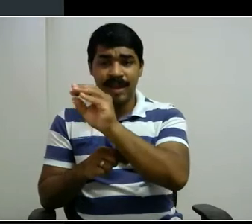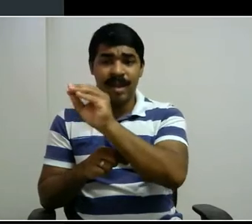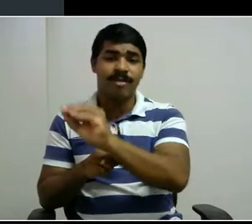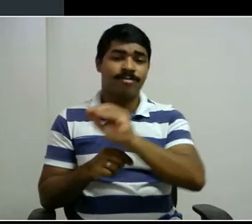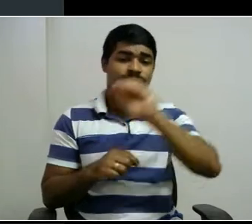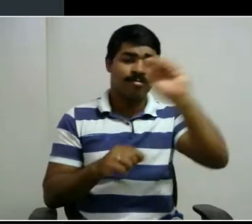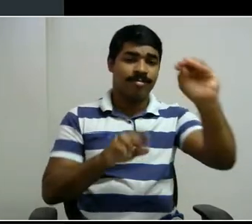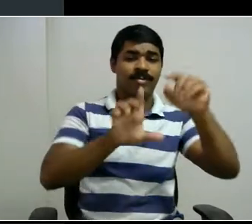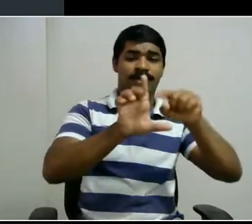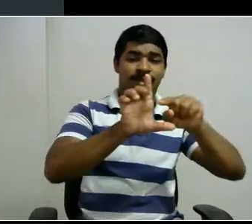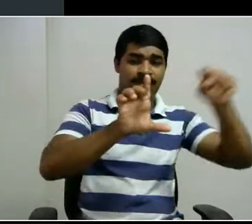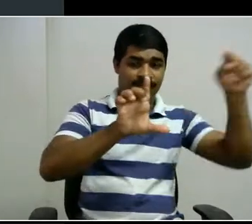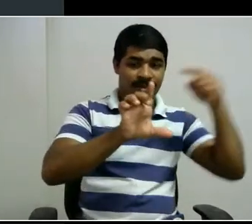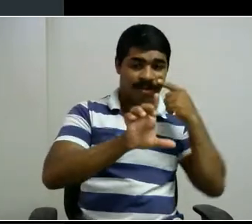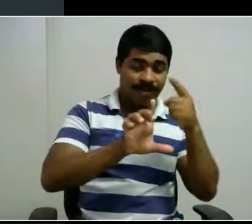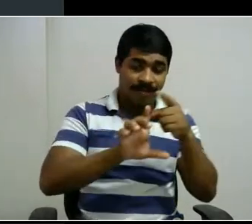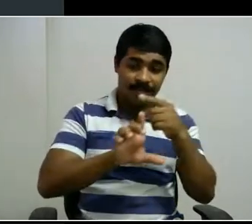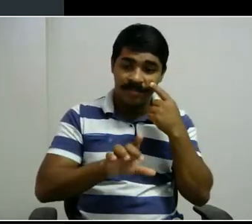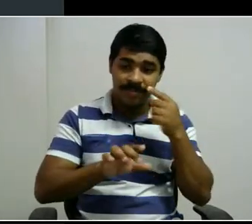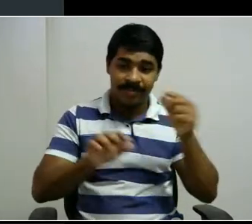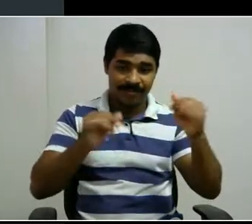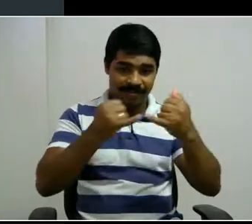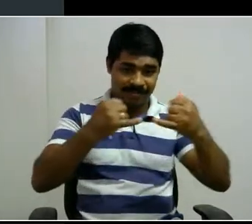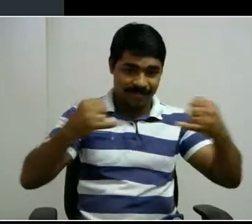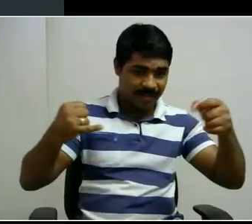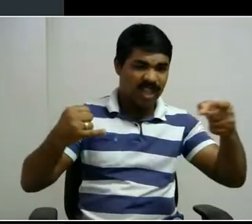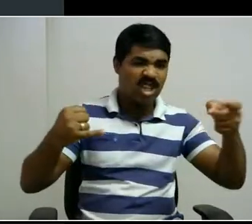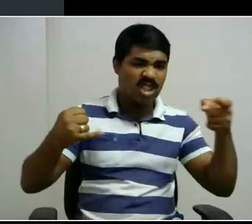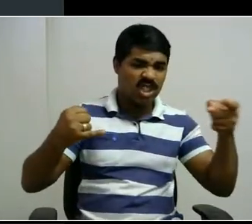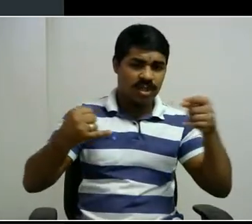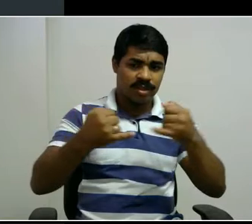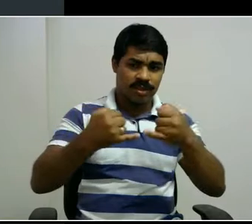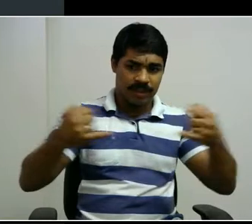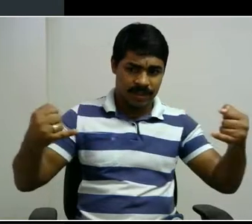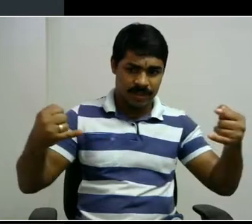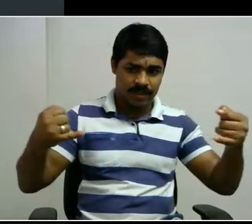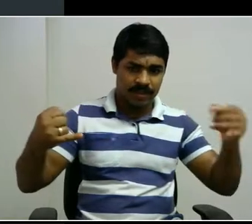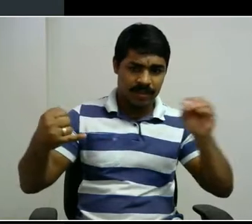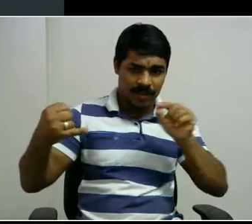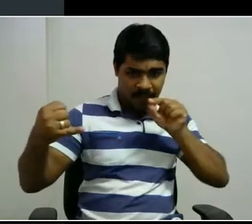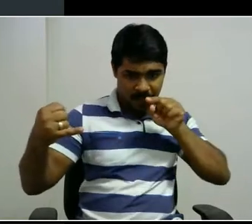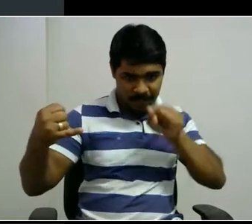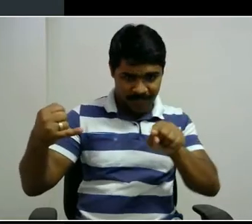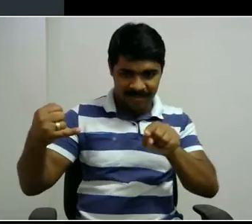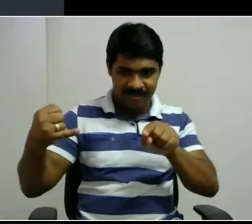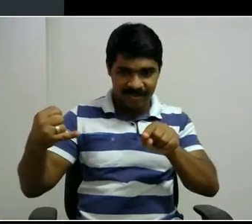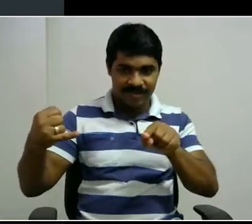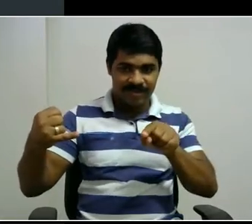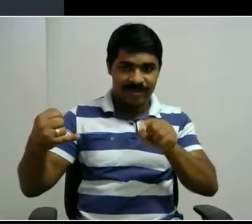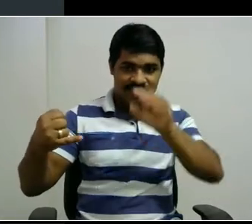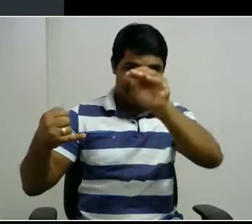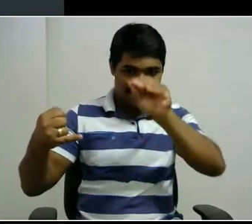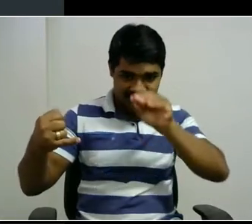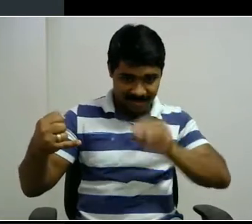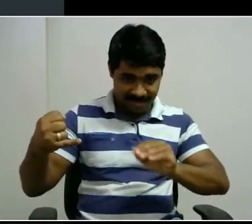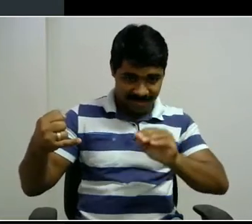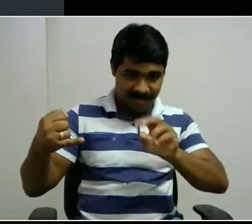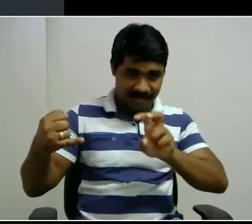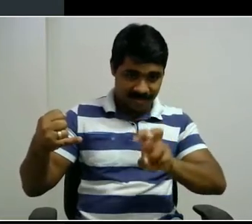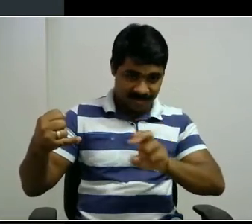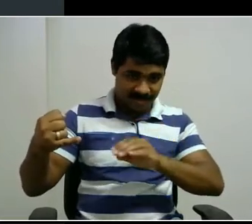horizontal. Você marcou aqui. Depois que você já identificou a raiz, já marcou ela